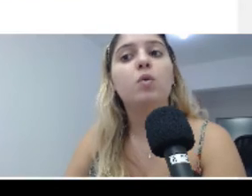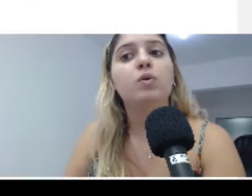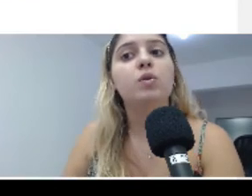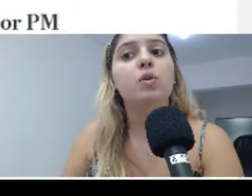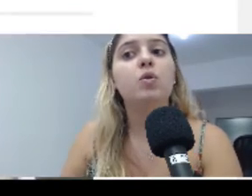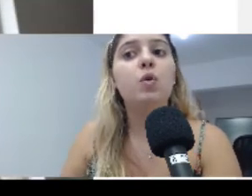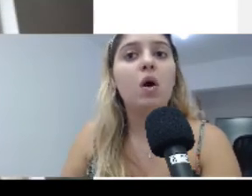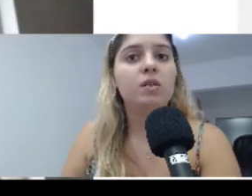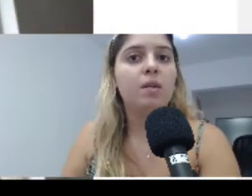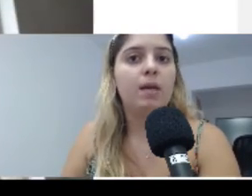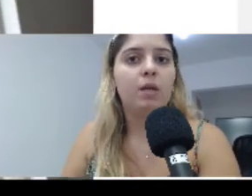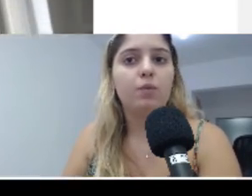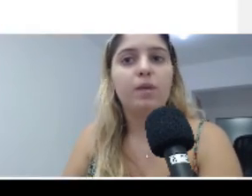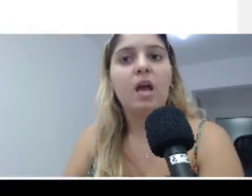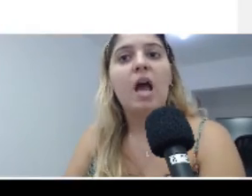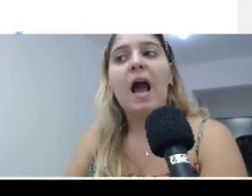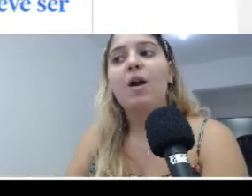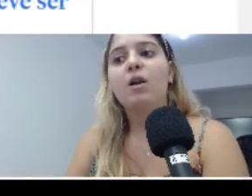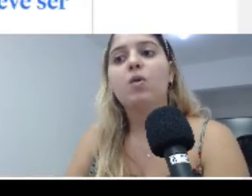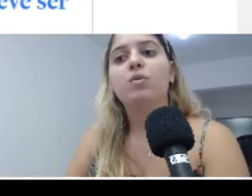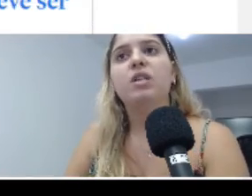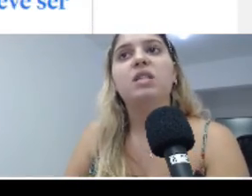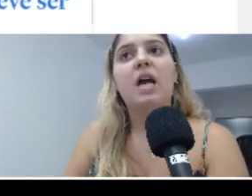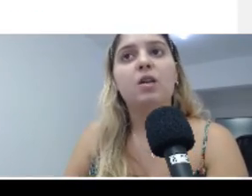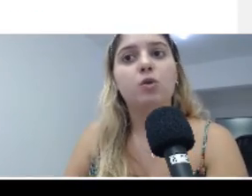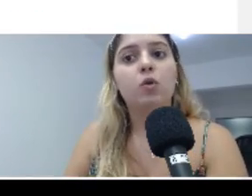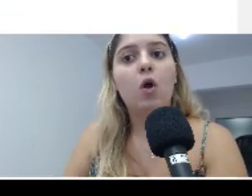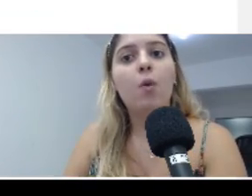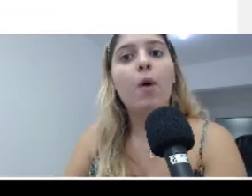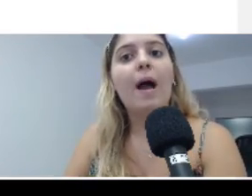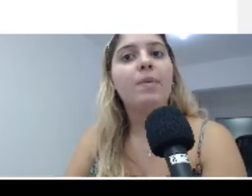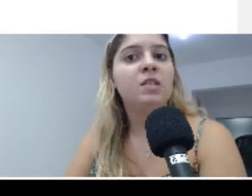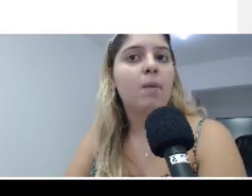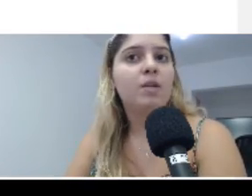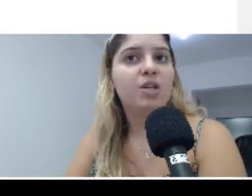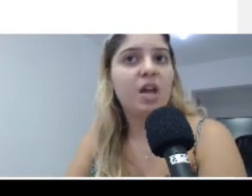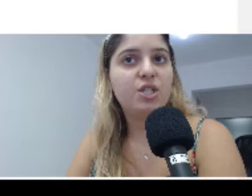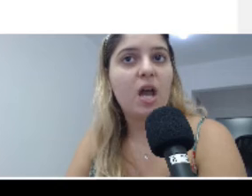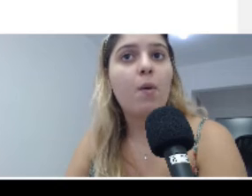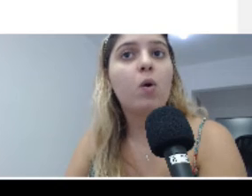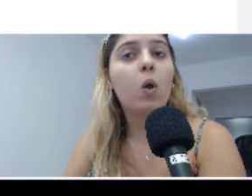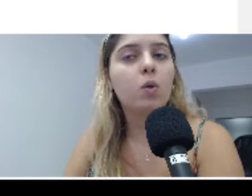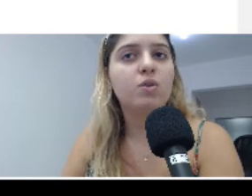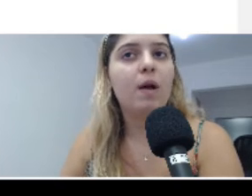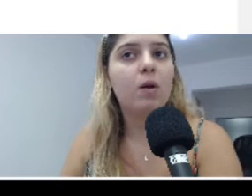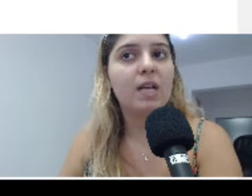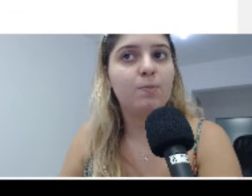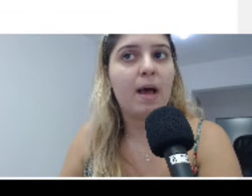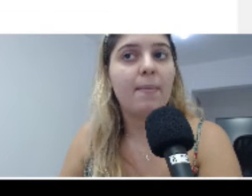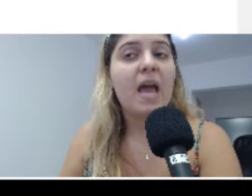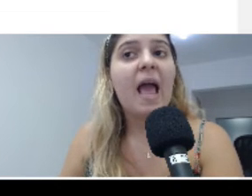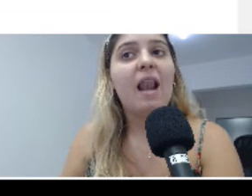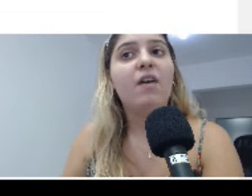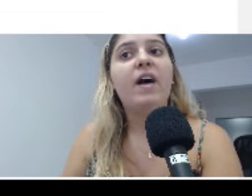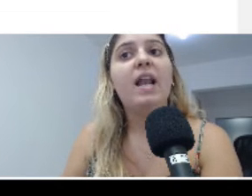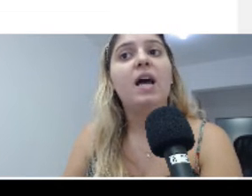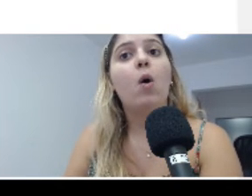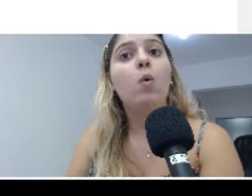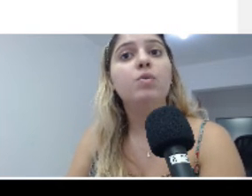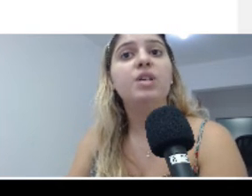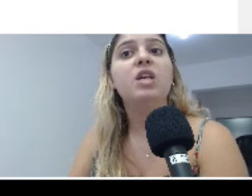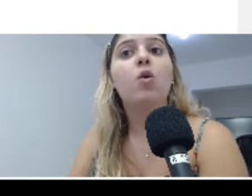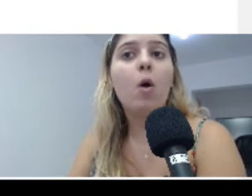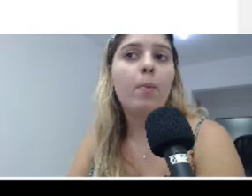de recursos no orçamento. Agora, com os destaques do Globo, a principal manchete é uma coluna de Malu Gaspar. Ela